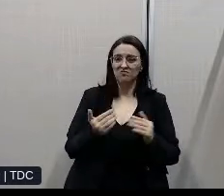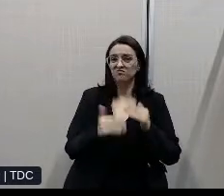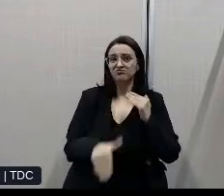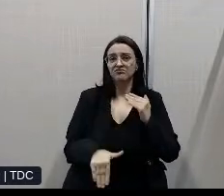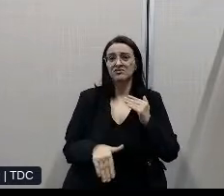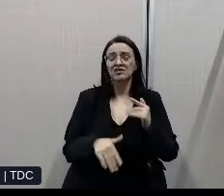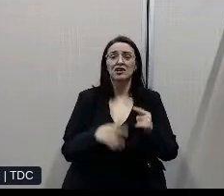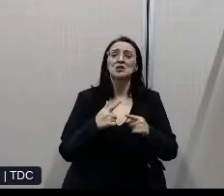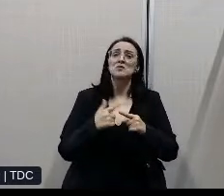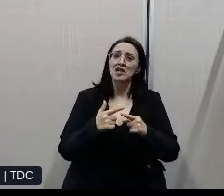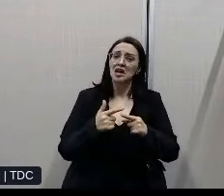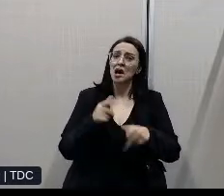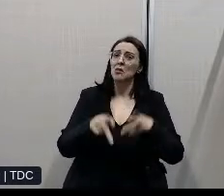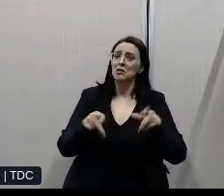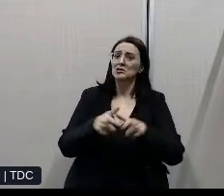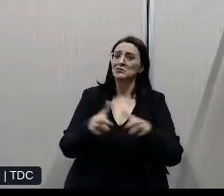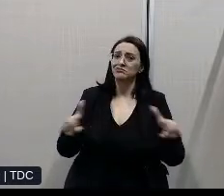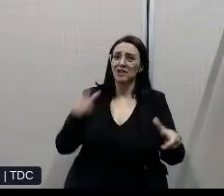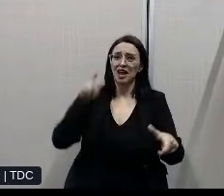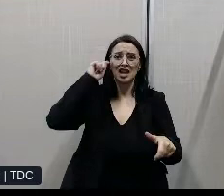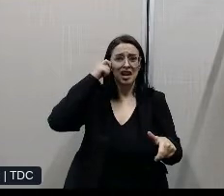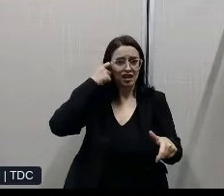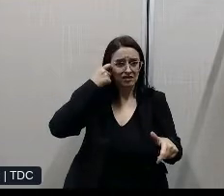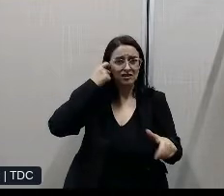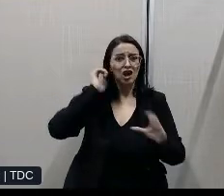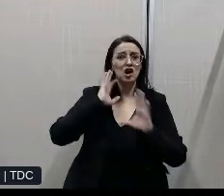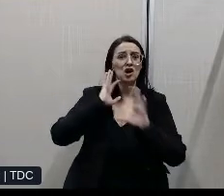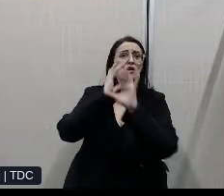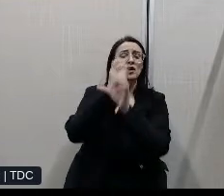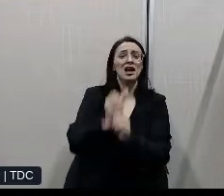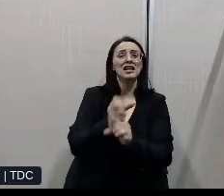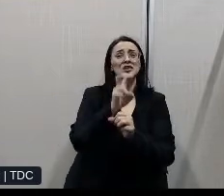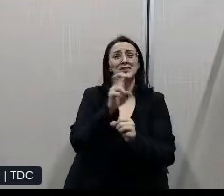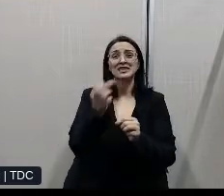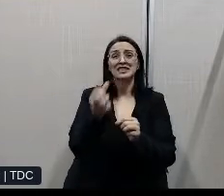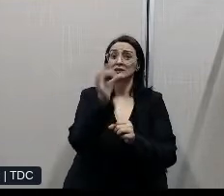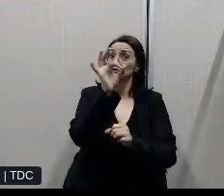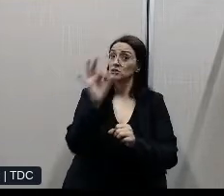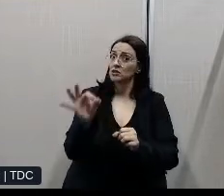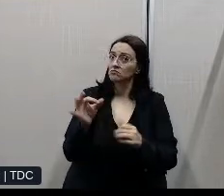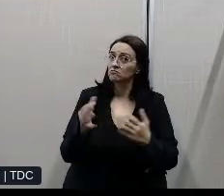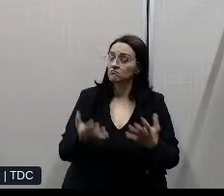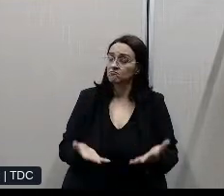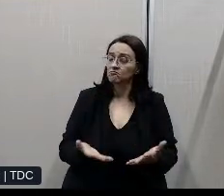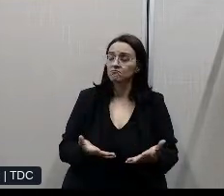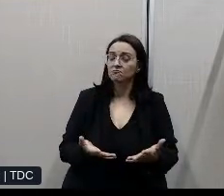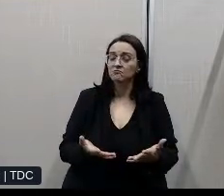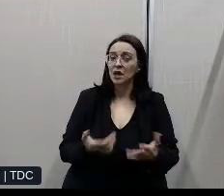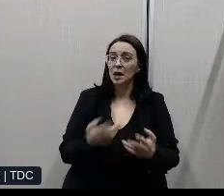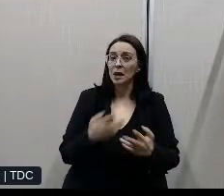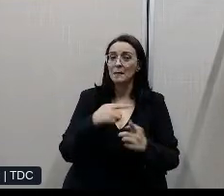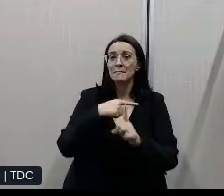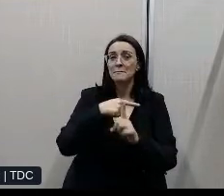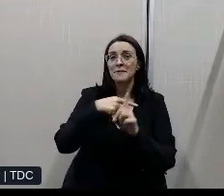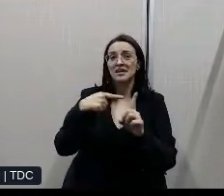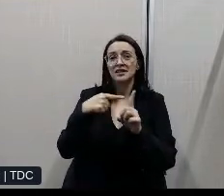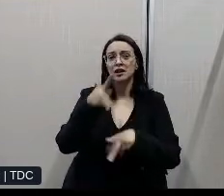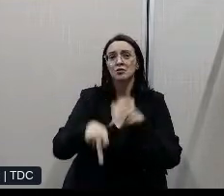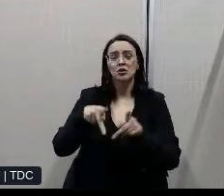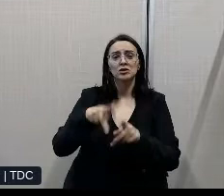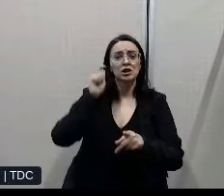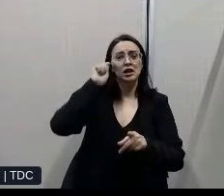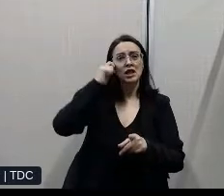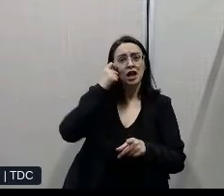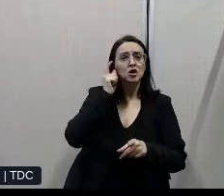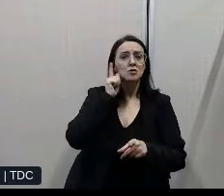sentido nenhum, porque a gente tem uma população negra no Brasil que soma 56%. Então, mais da metade da população brasileira é de pessoas negras